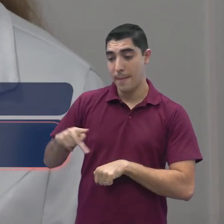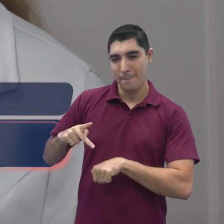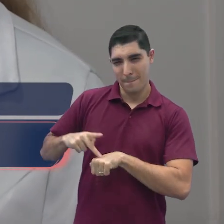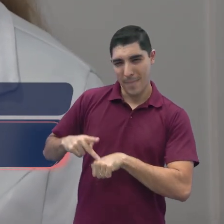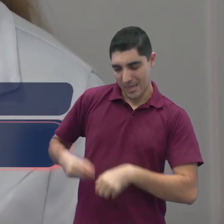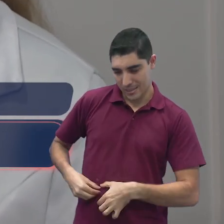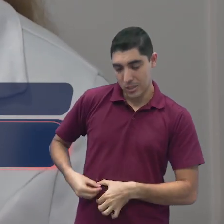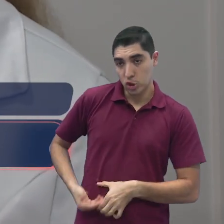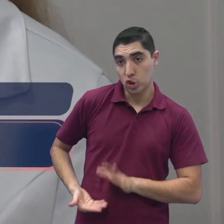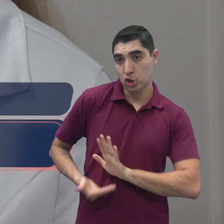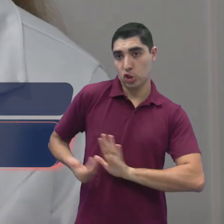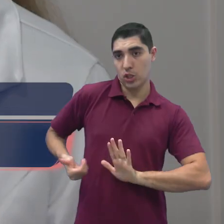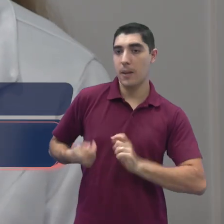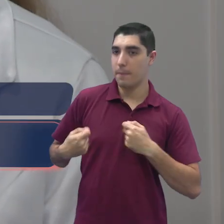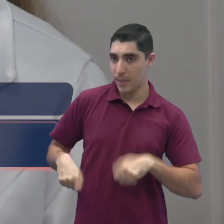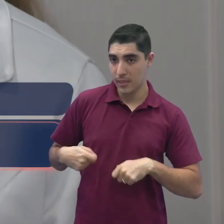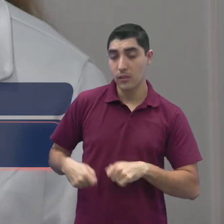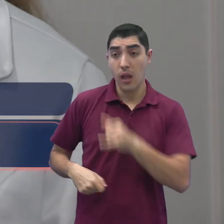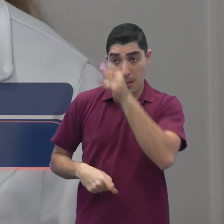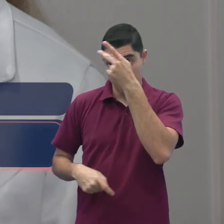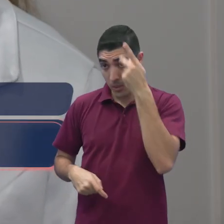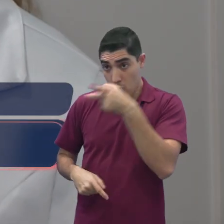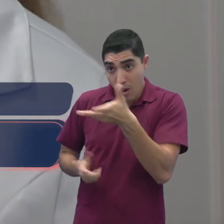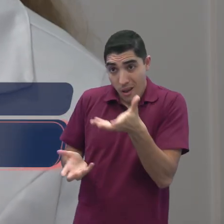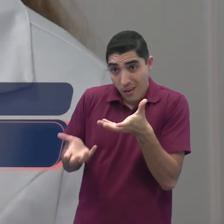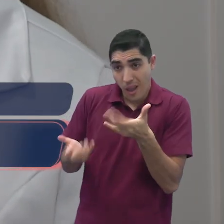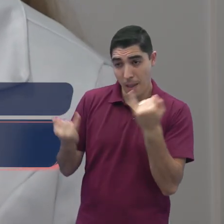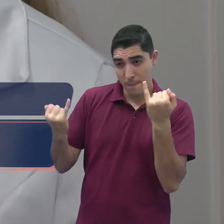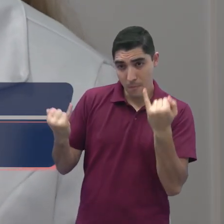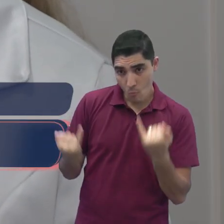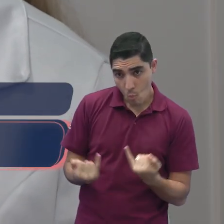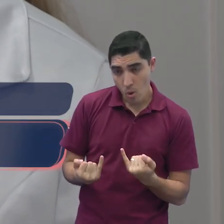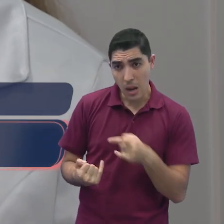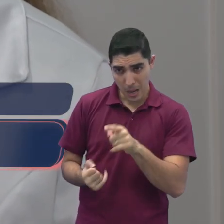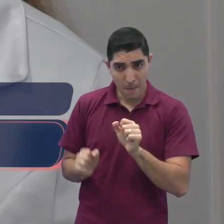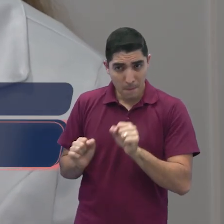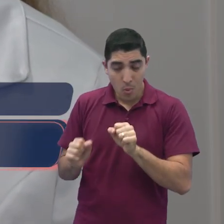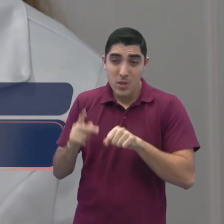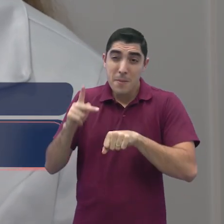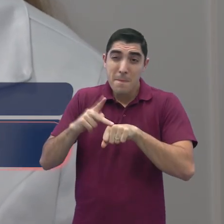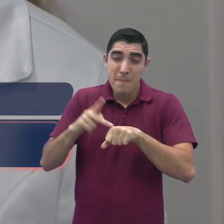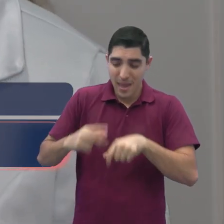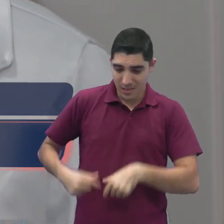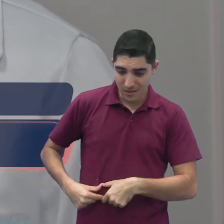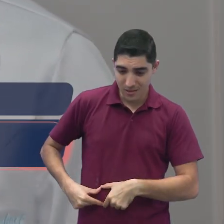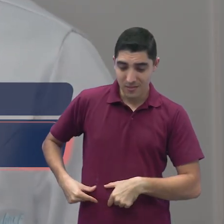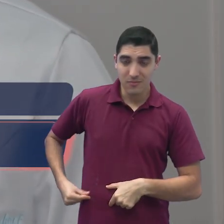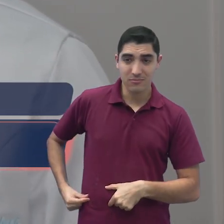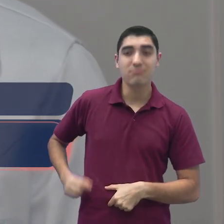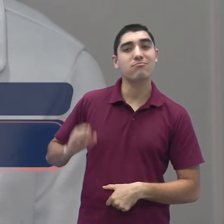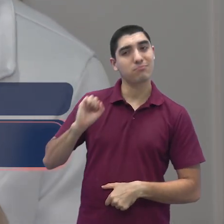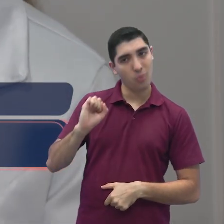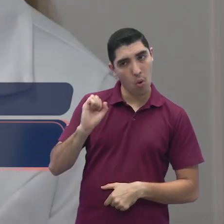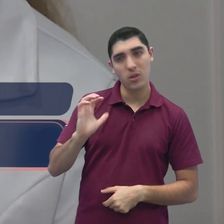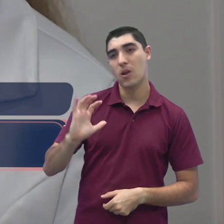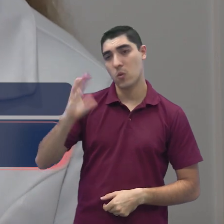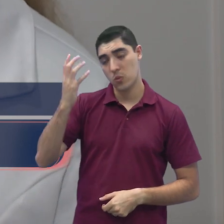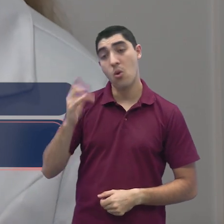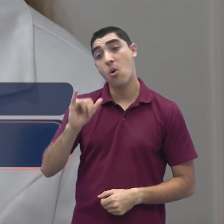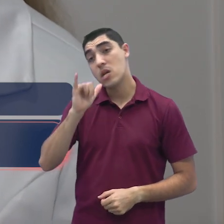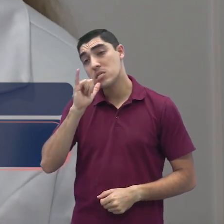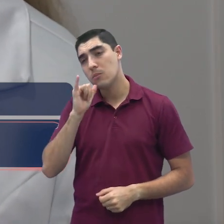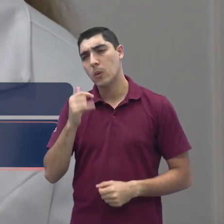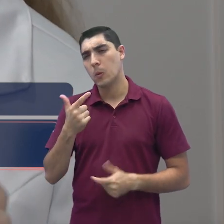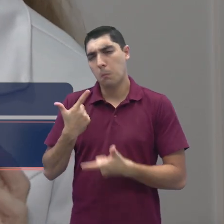né? Então, a pedra precisa ser retirada. Qualquer pessoa que vai emagrecer, na verdade, pode ter mais pedra na vesícula, pode